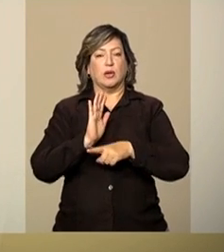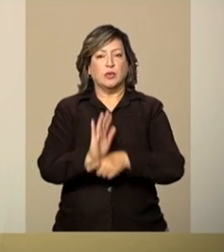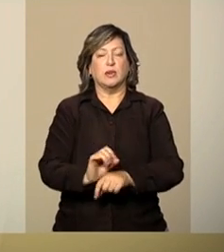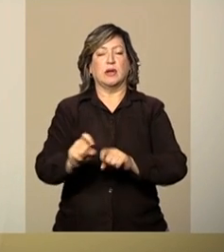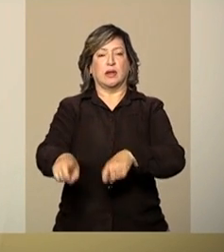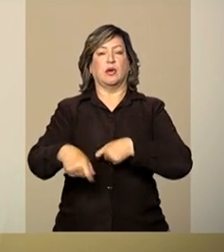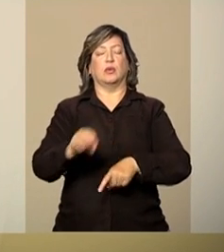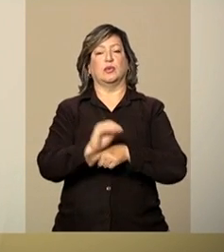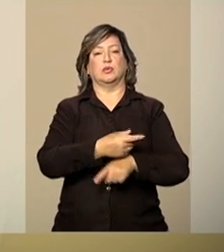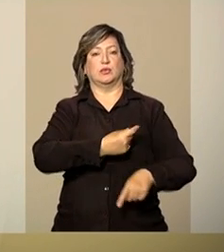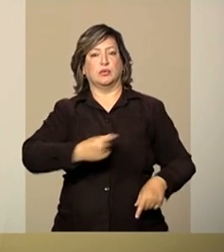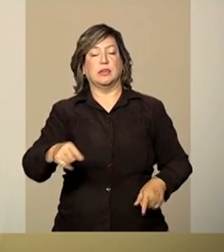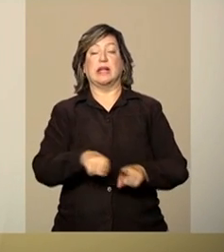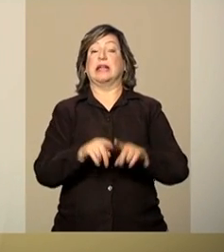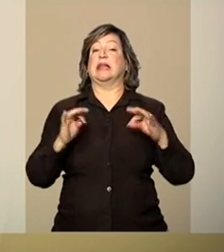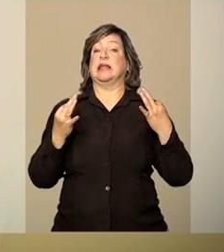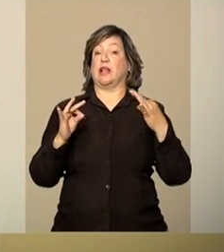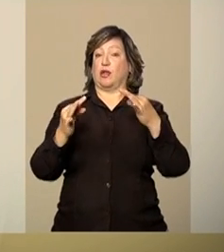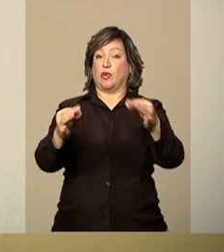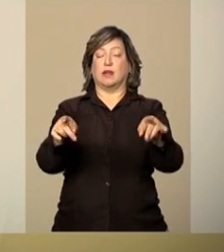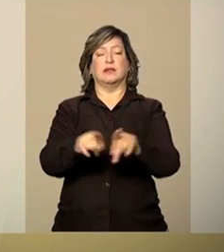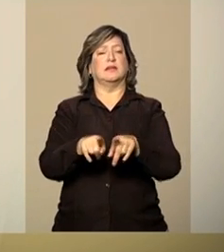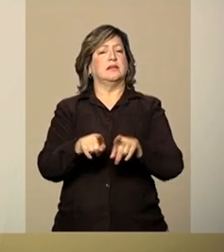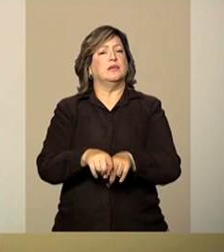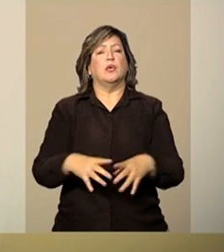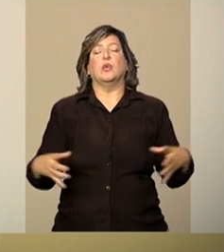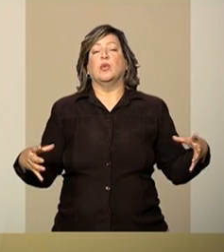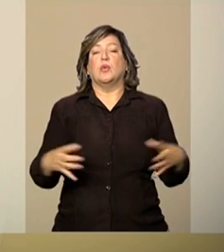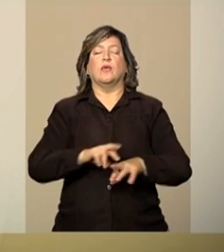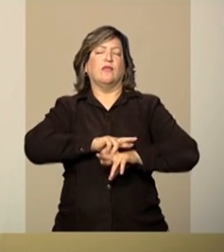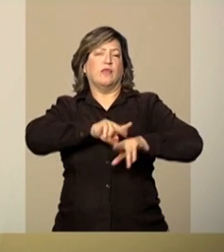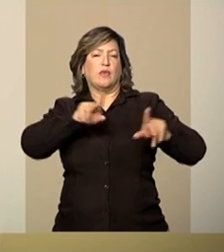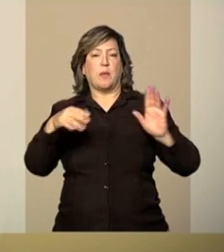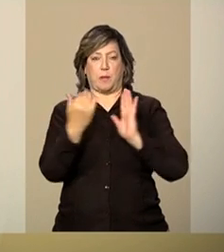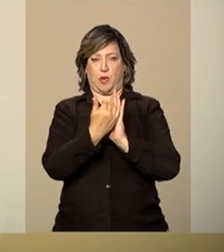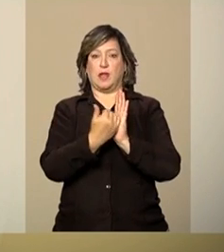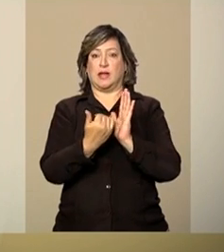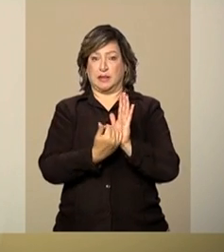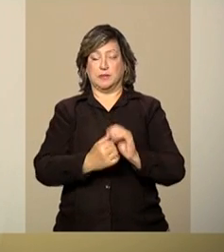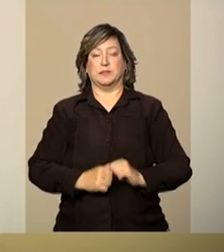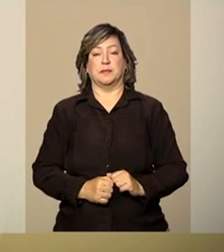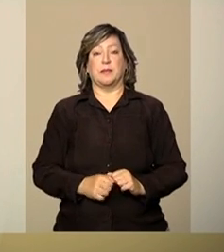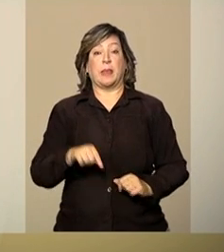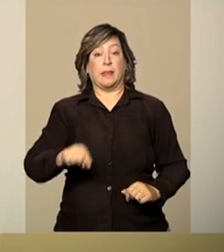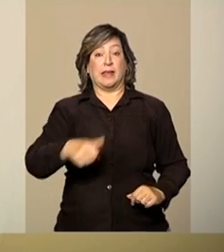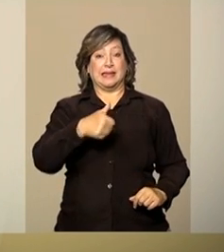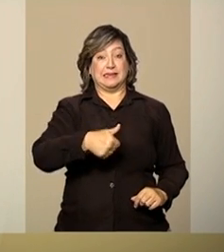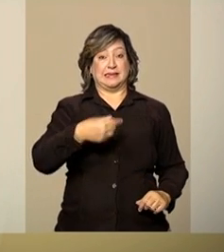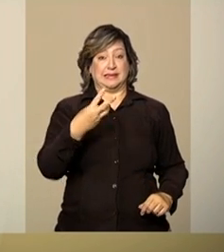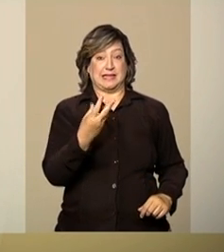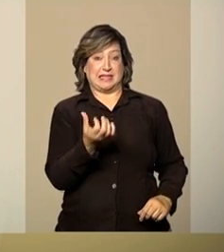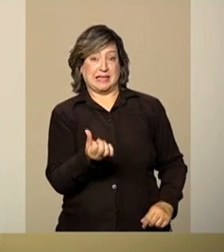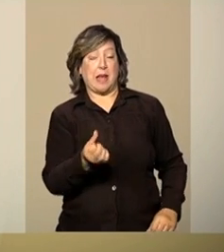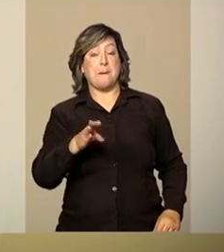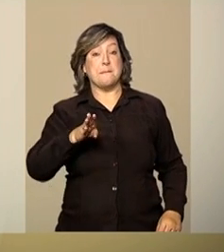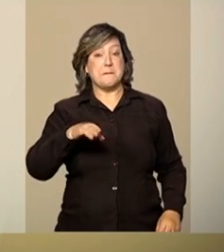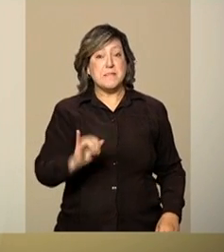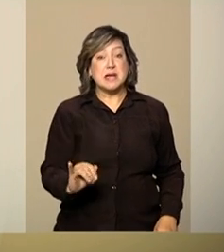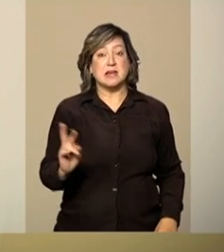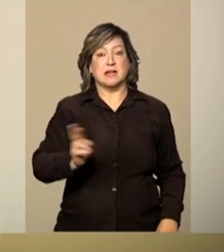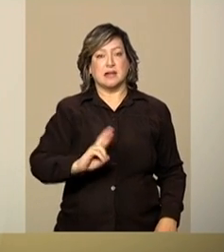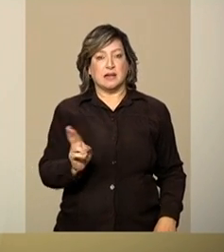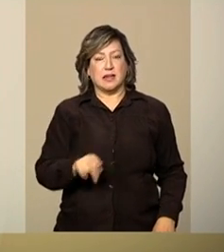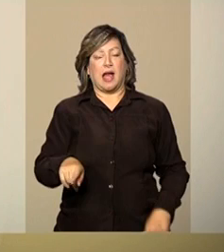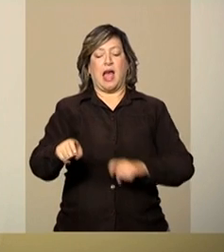sustentável de tecnologia enfim de um conjunto de programas do 136 bilhões para o